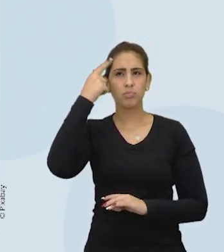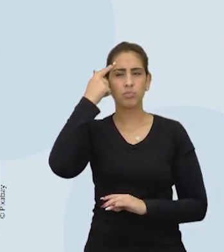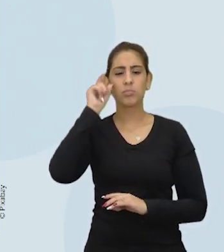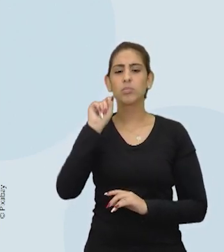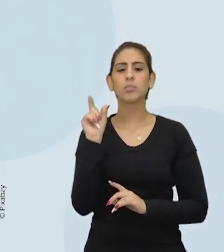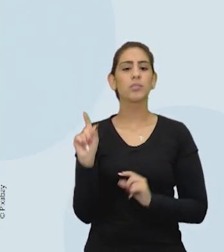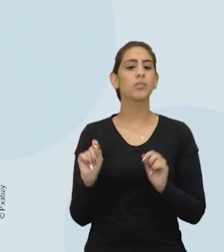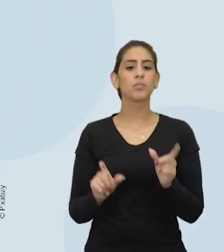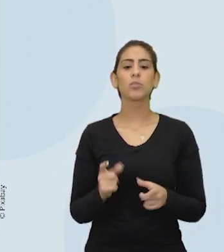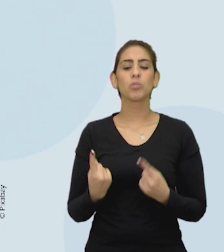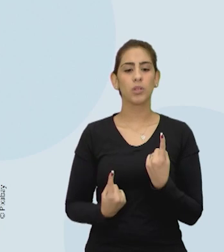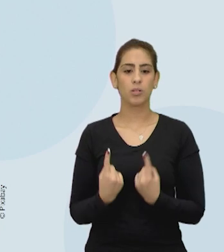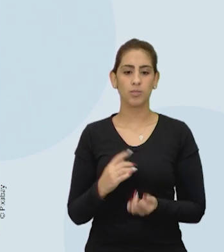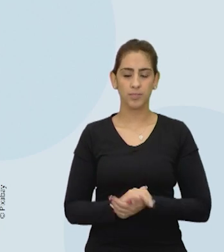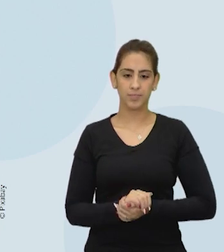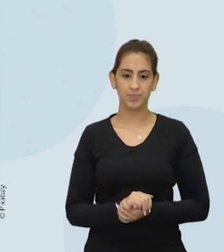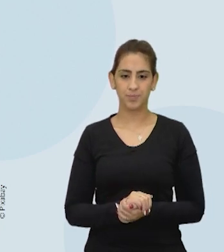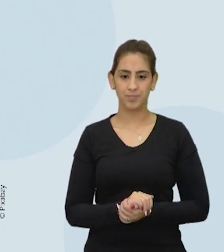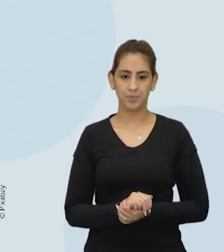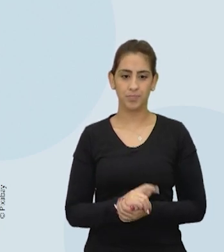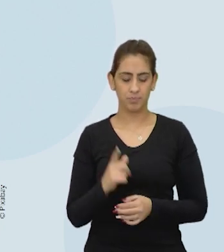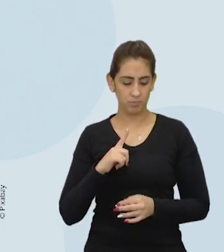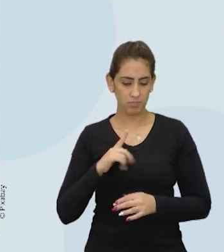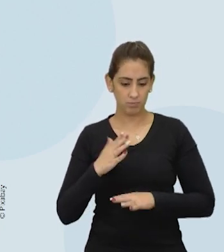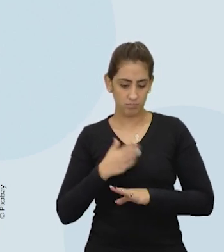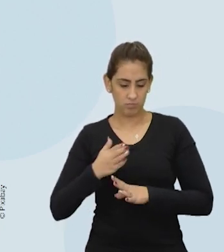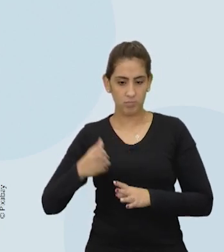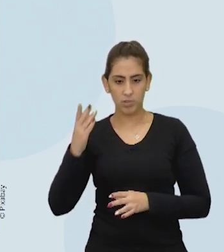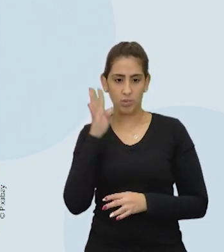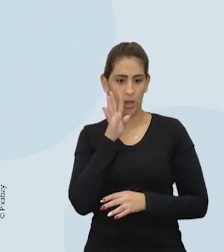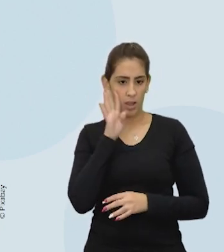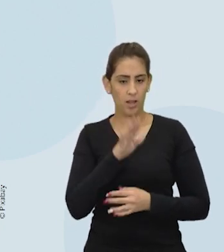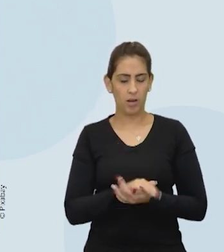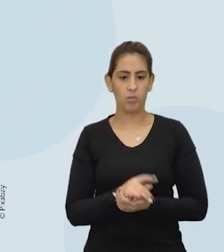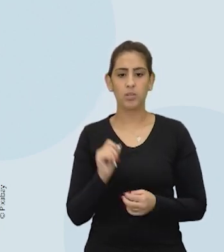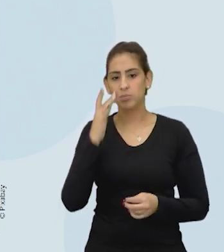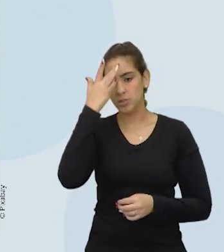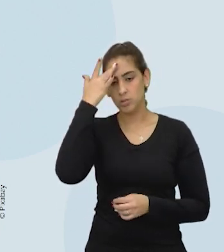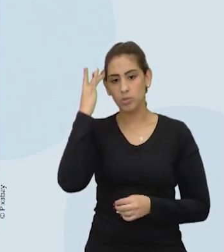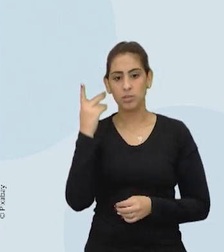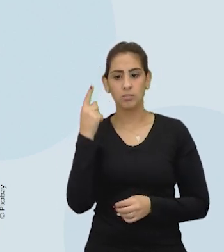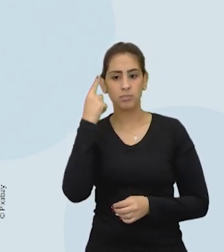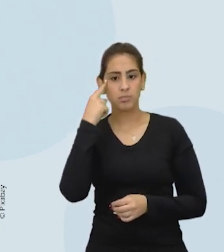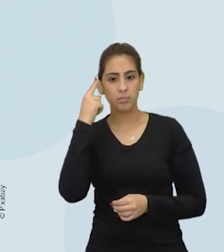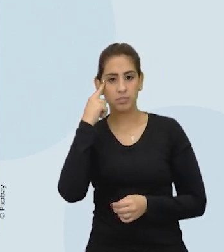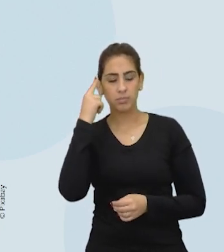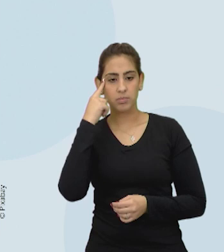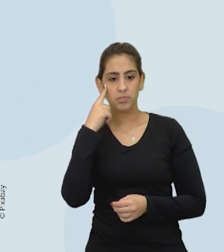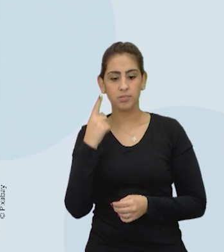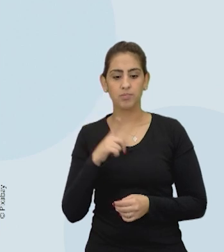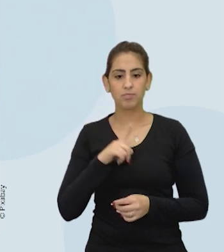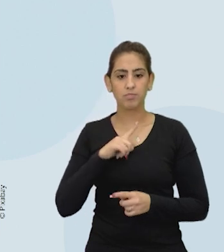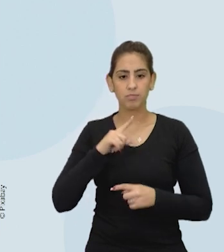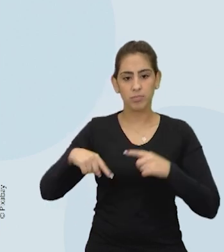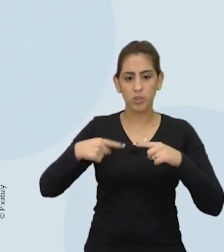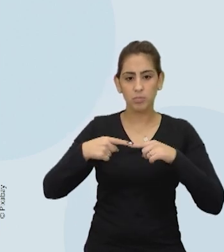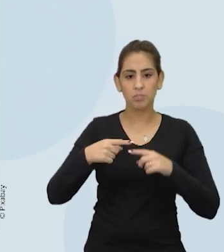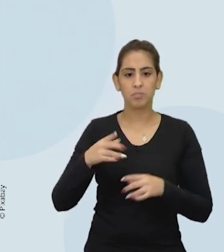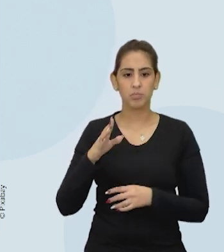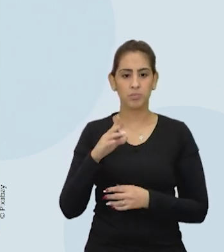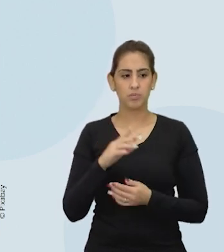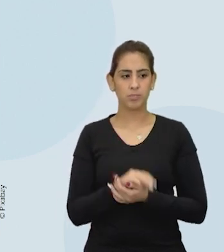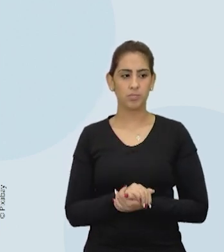eu não estou falando a gente aqui na escola, estou falando no cotidiano geral. O que as pessoas pensam que são os temas relativos à poesia?